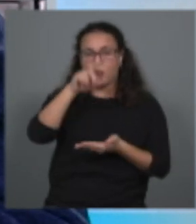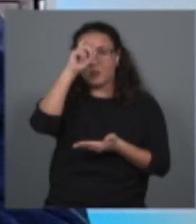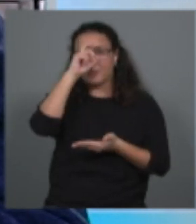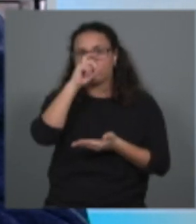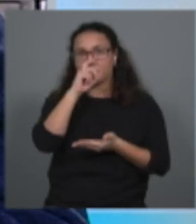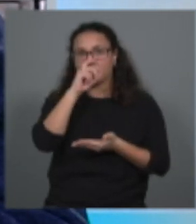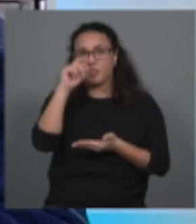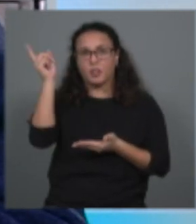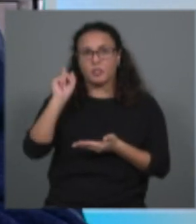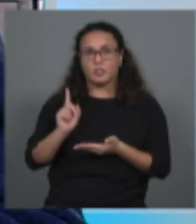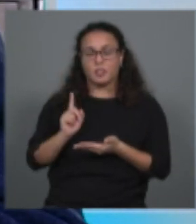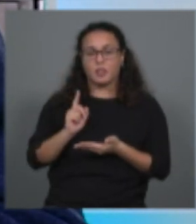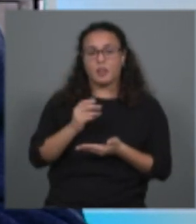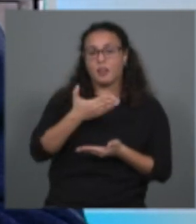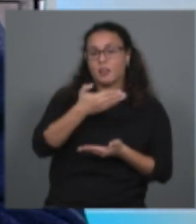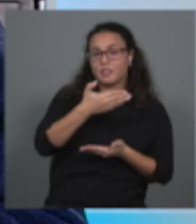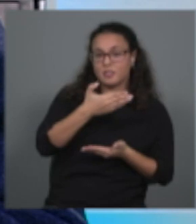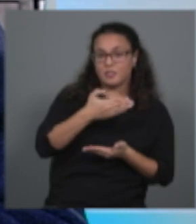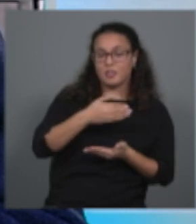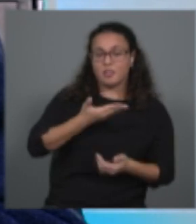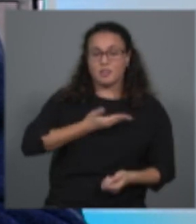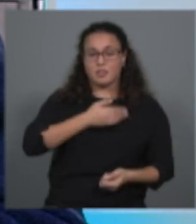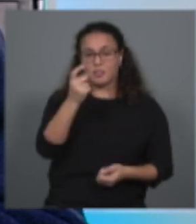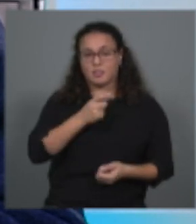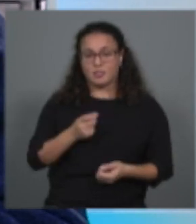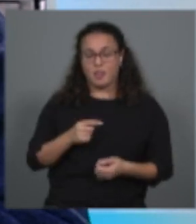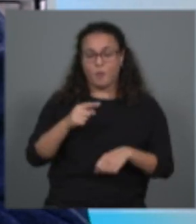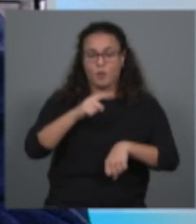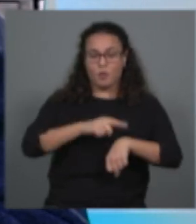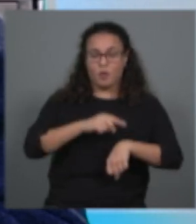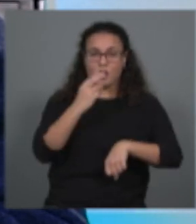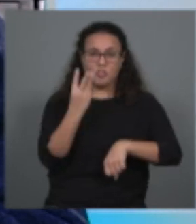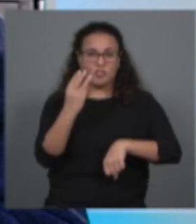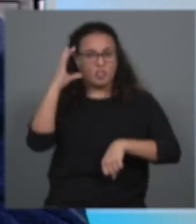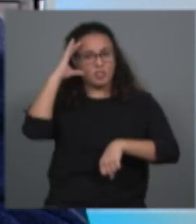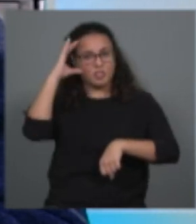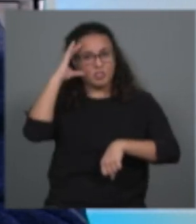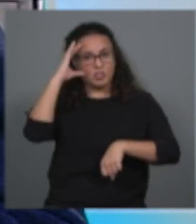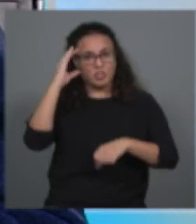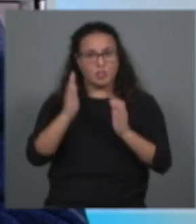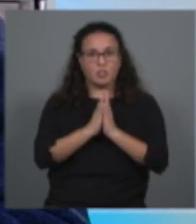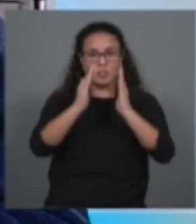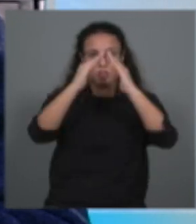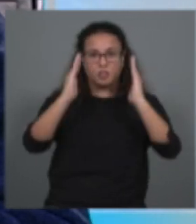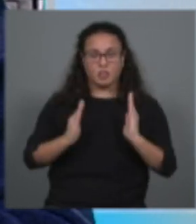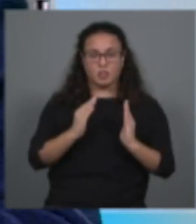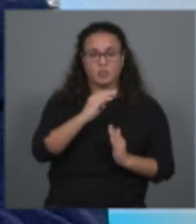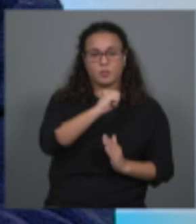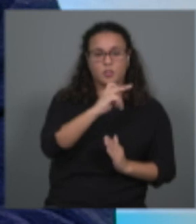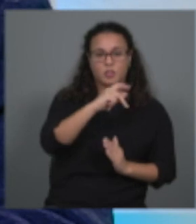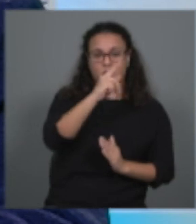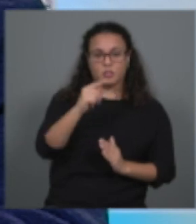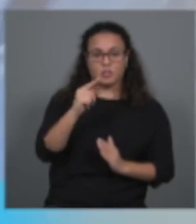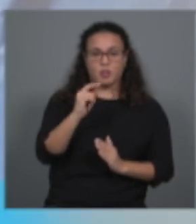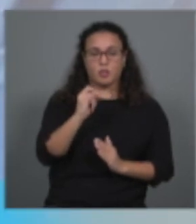o dia será 17 de dezembro, às 3 da tarde, na Igreja São Vicente de Fora. Portanto, aqueles que